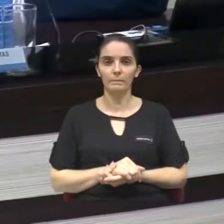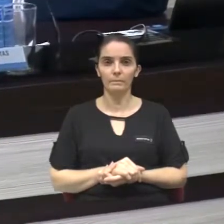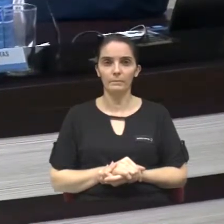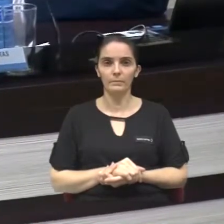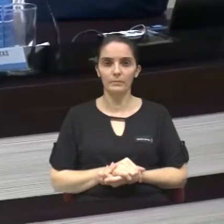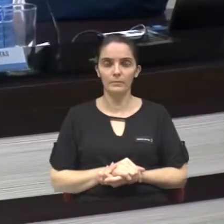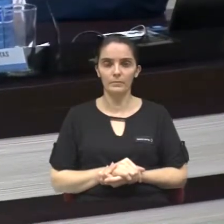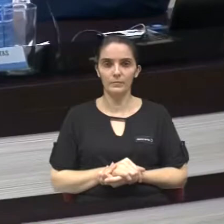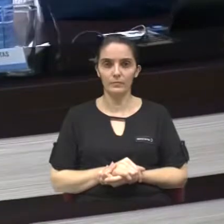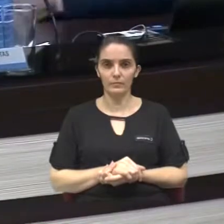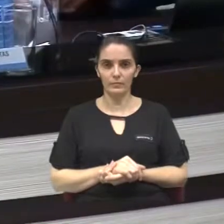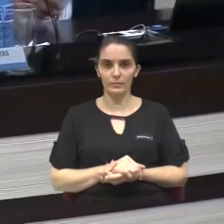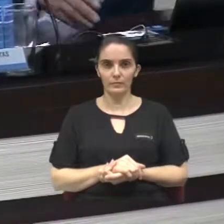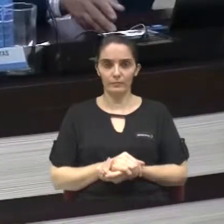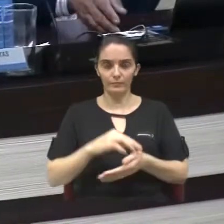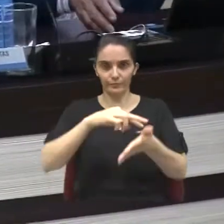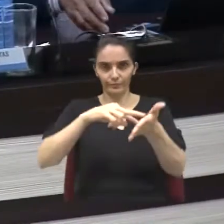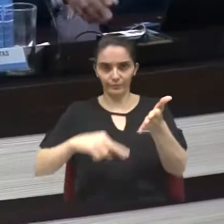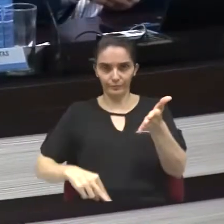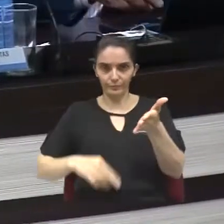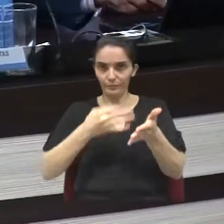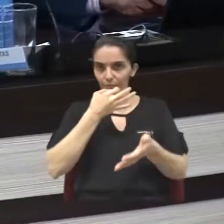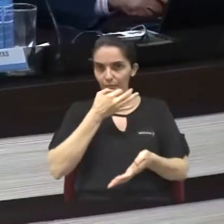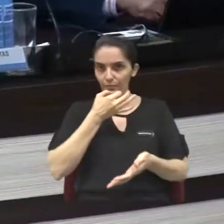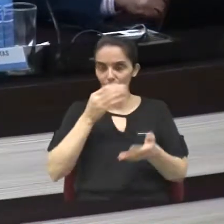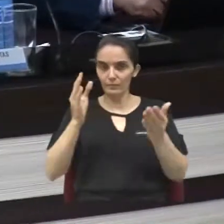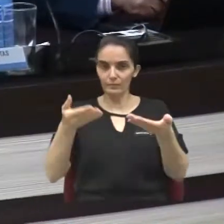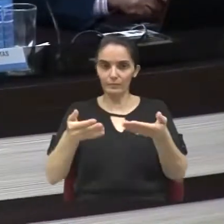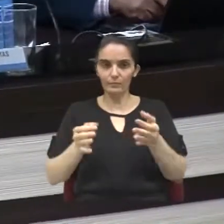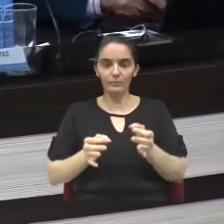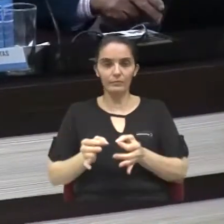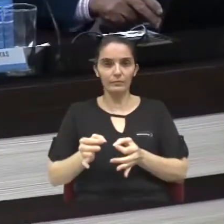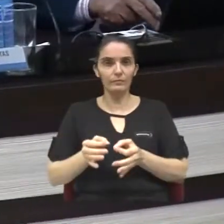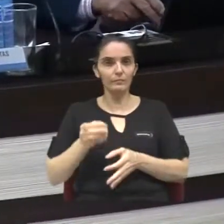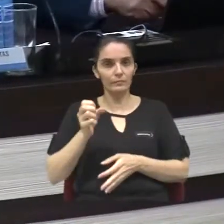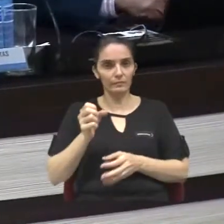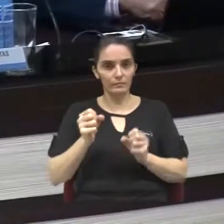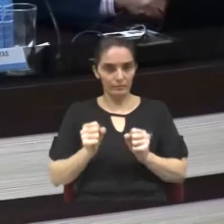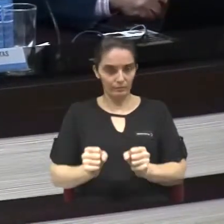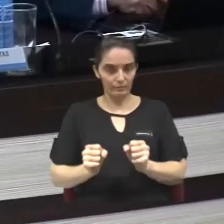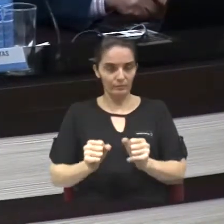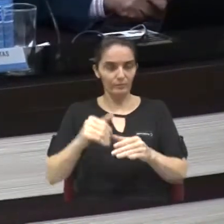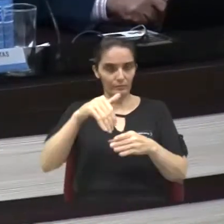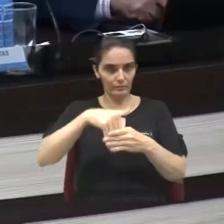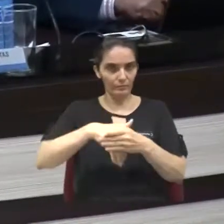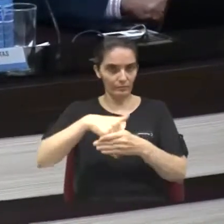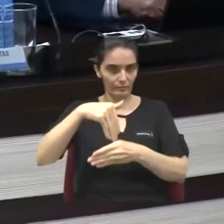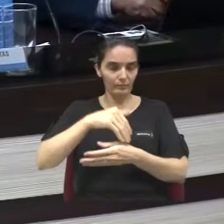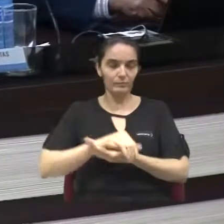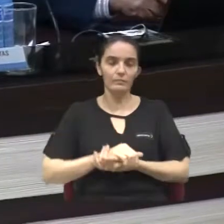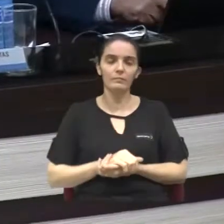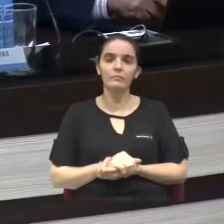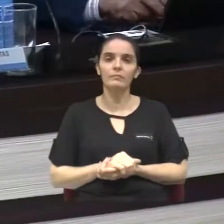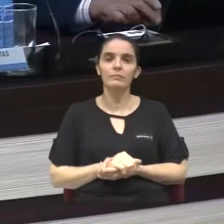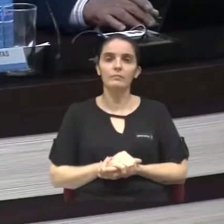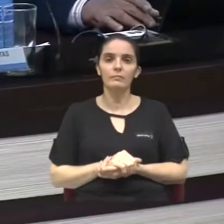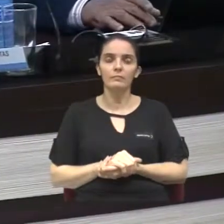Após a leitura do parecer, o projeto está apto para ir à votação.